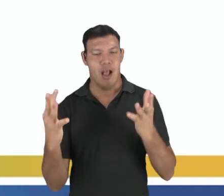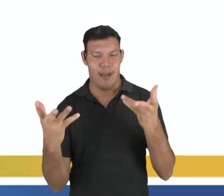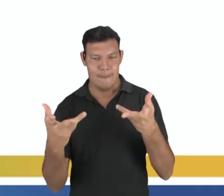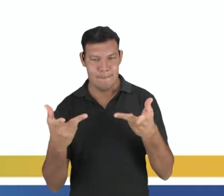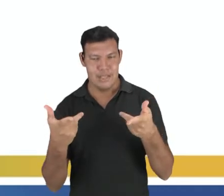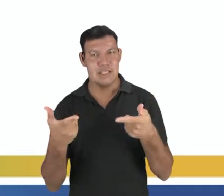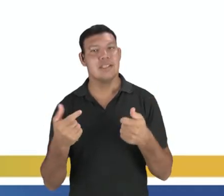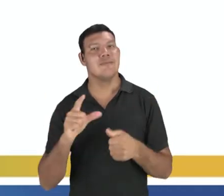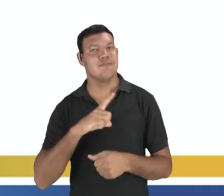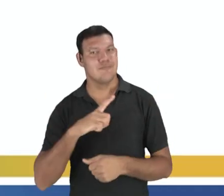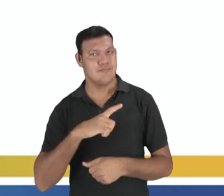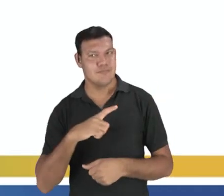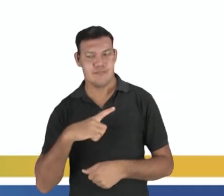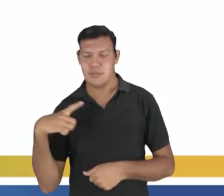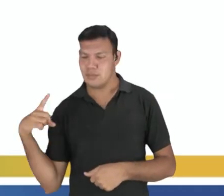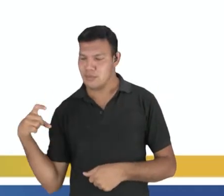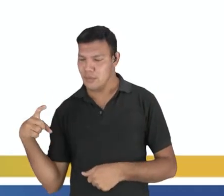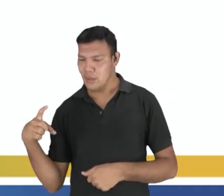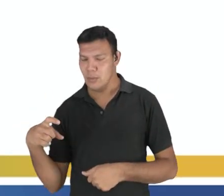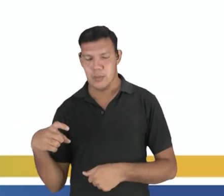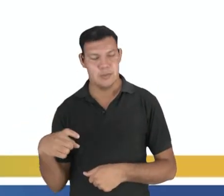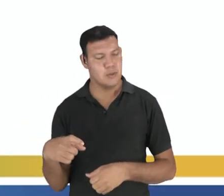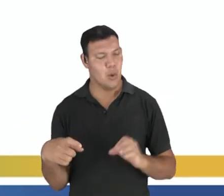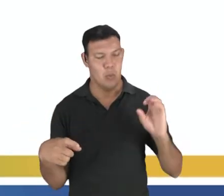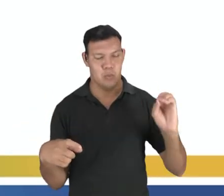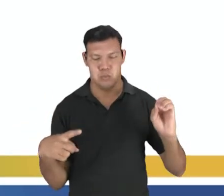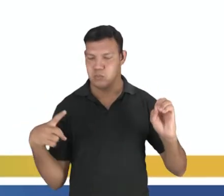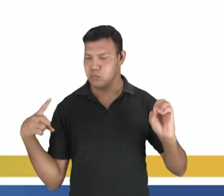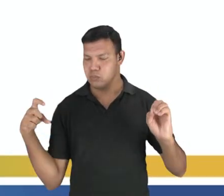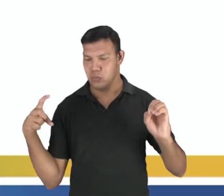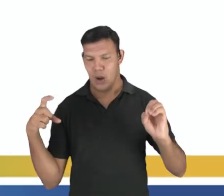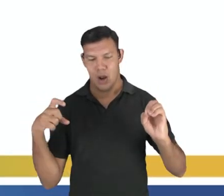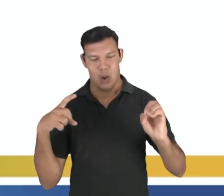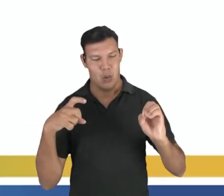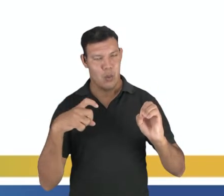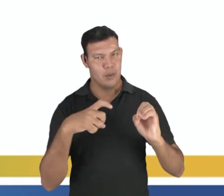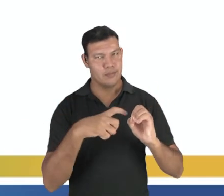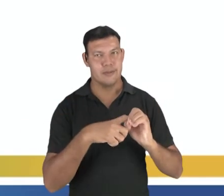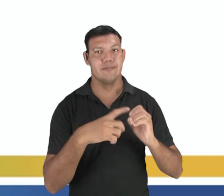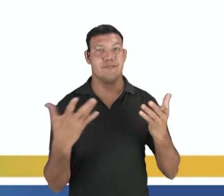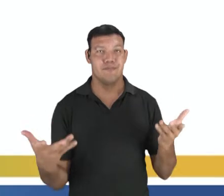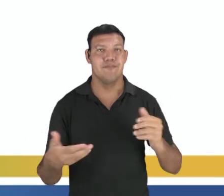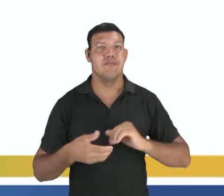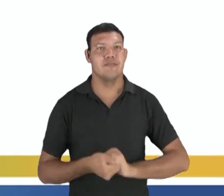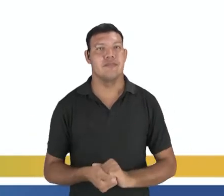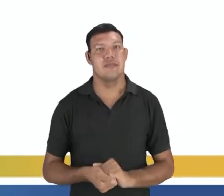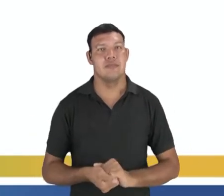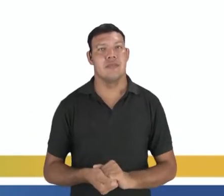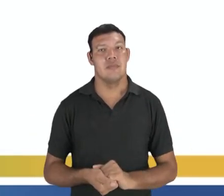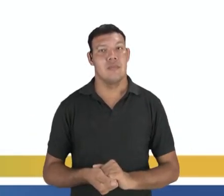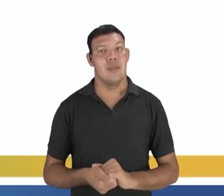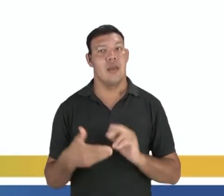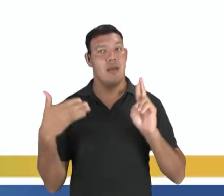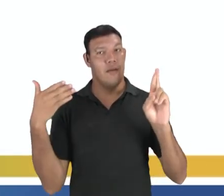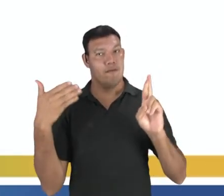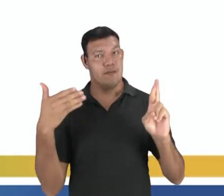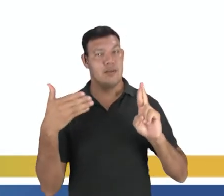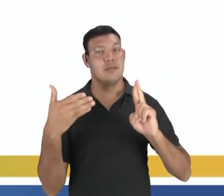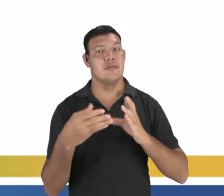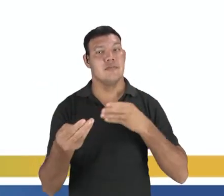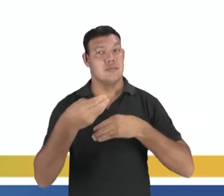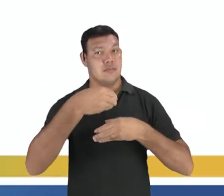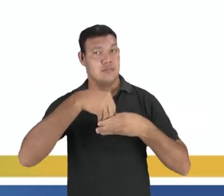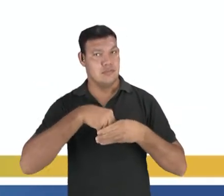se locomover, enquanto o gameto feminino ele permanece imóvel. E aí, ainda a respeito sobre os